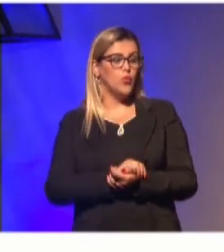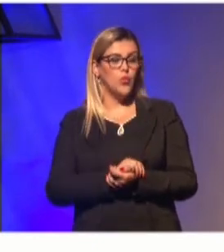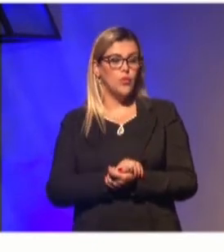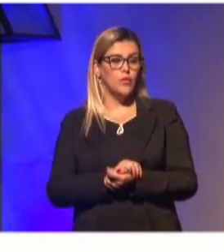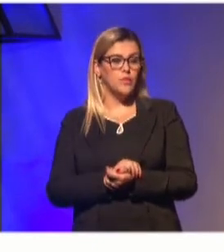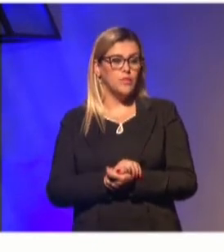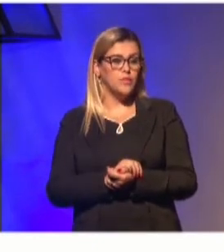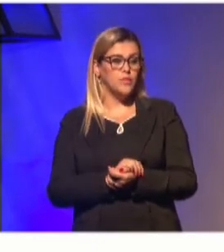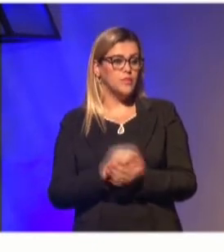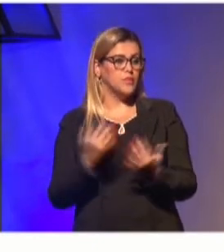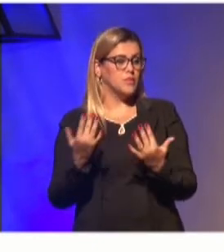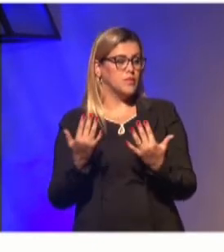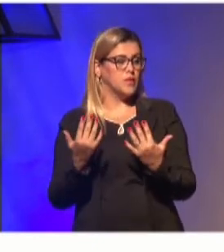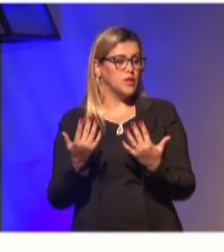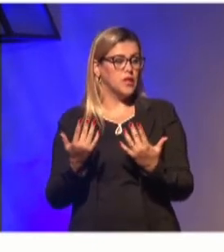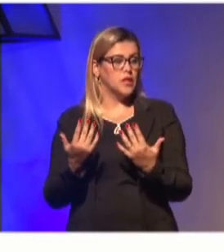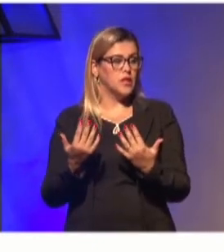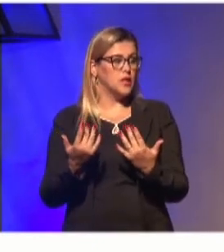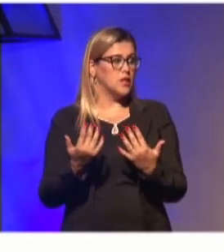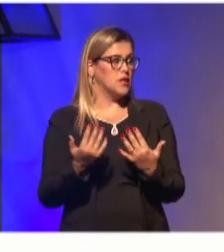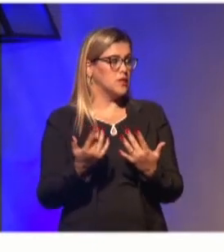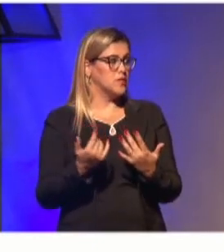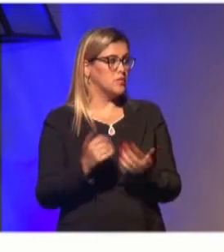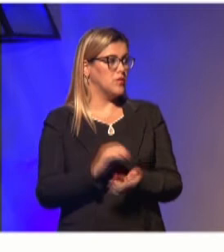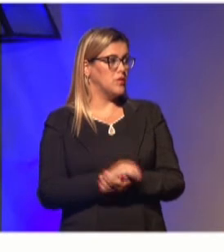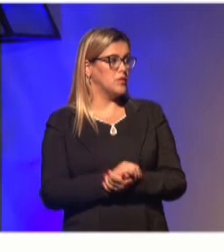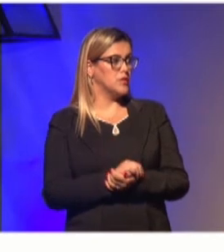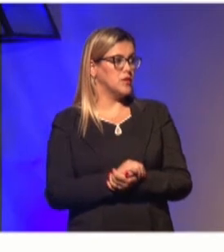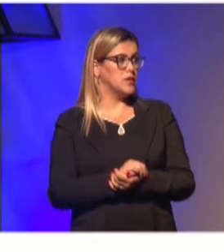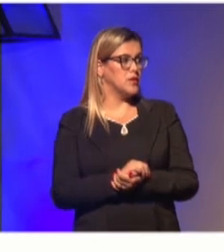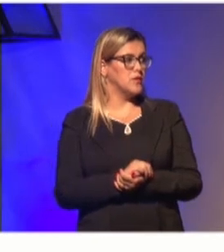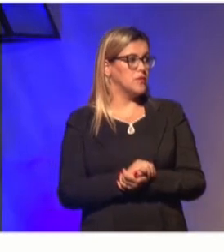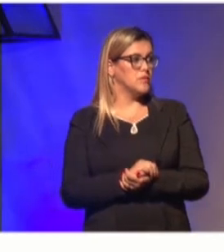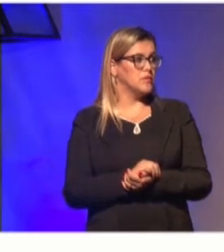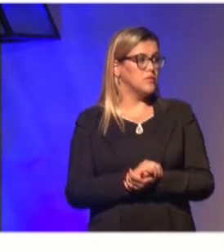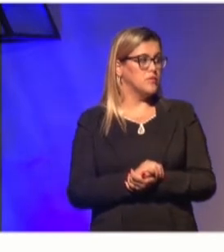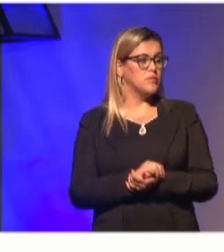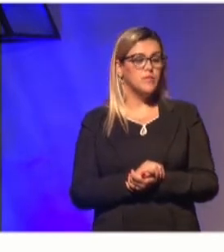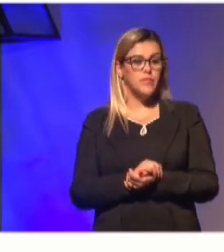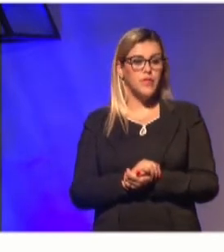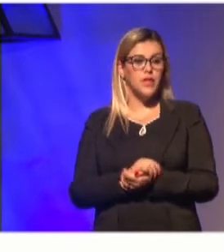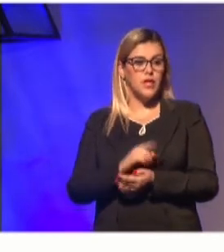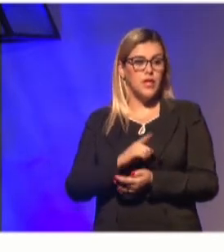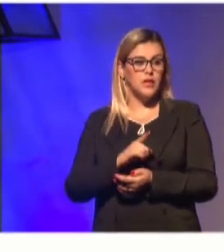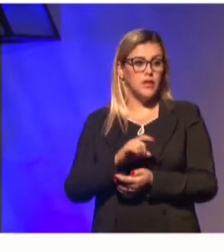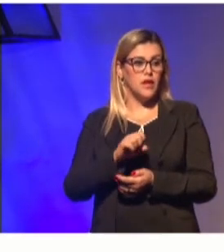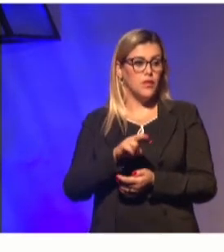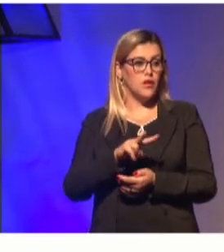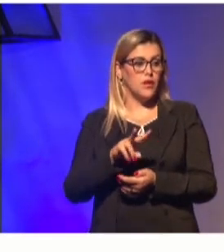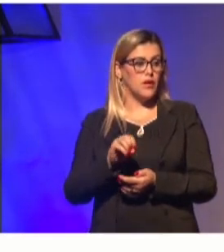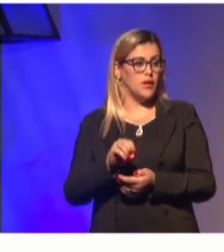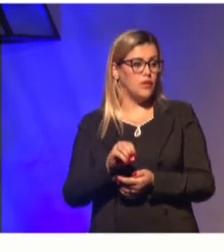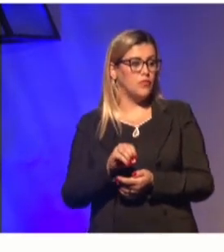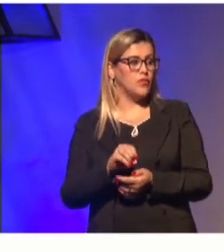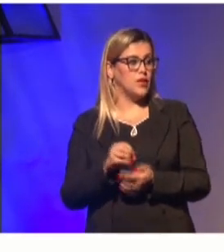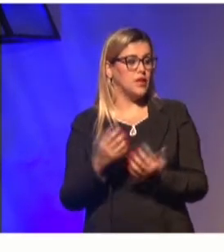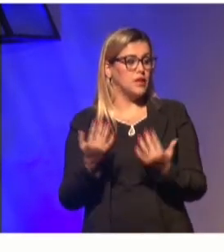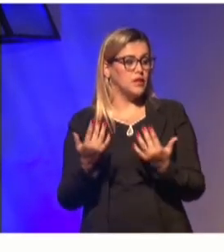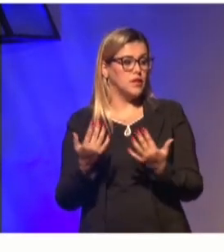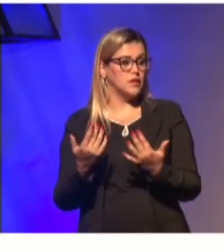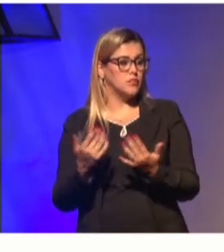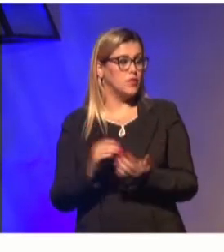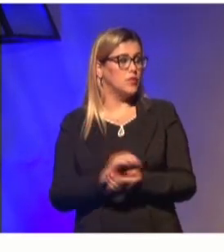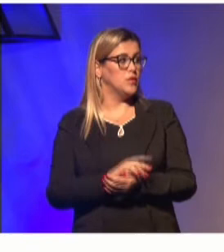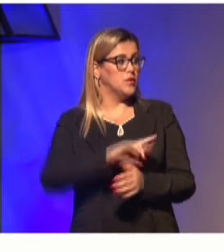lesão na imagem da esquerda, uma garra aí de mediano, né? No meio, uma lesão do nervo radial, né? Um punho caído com o dedo caído, perda